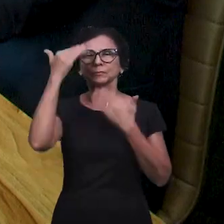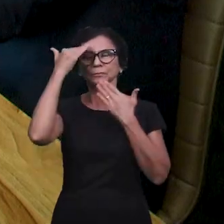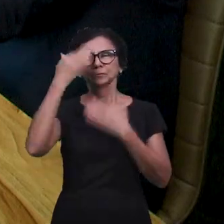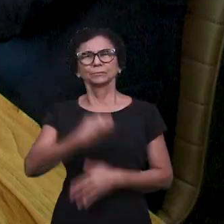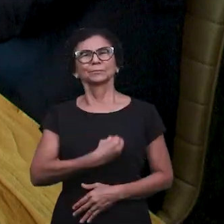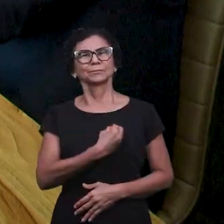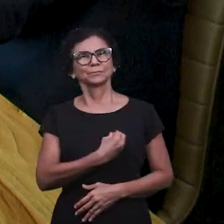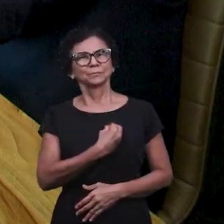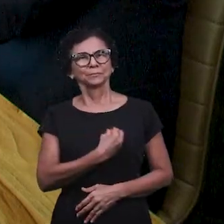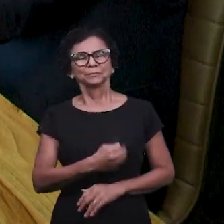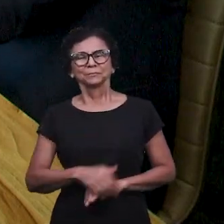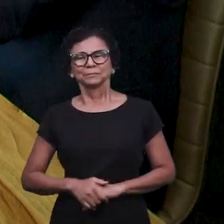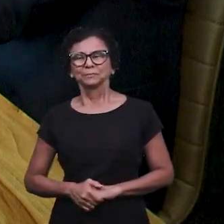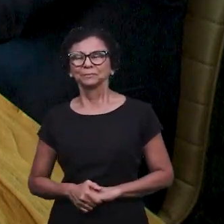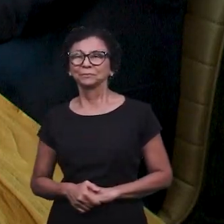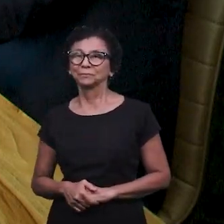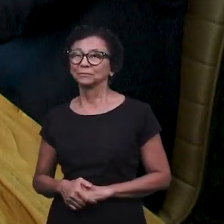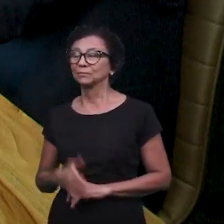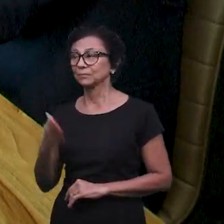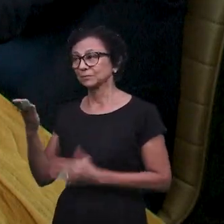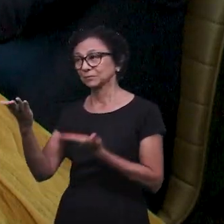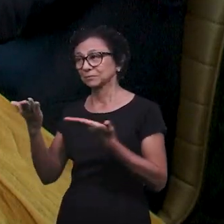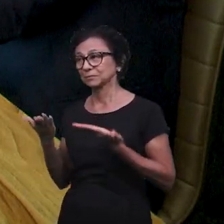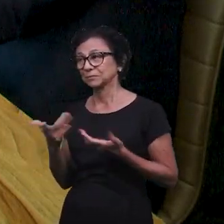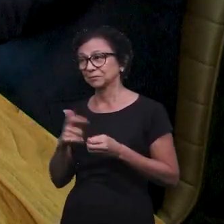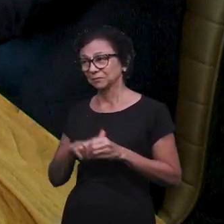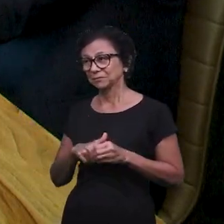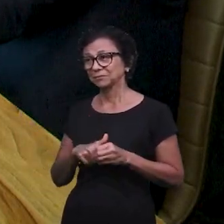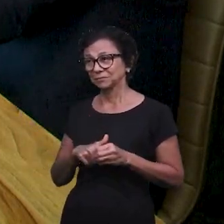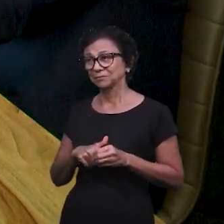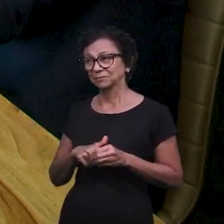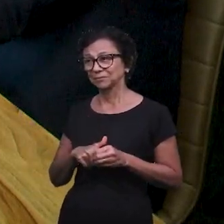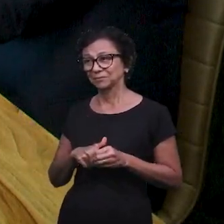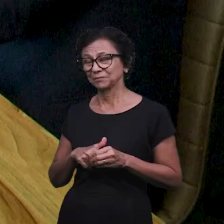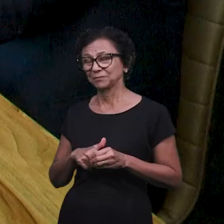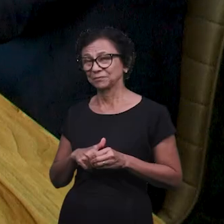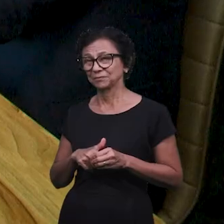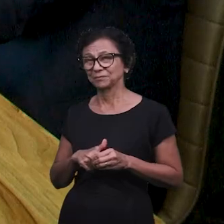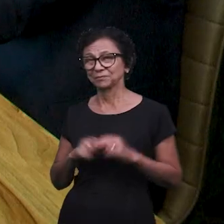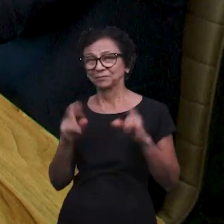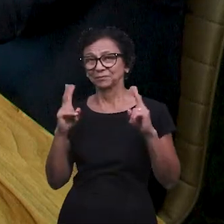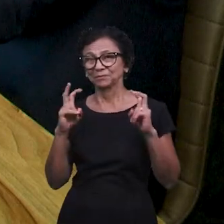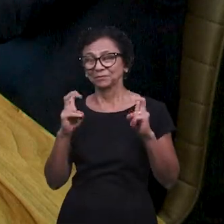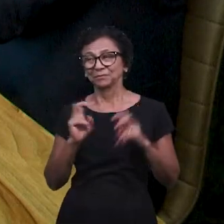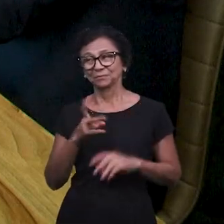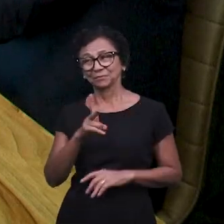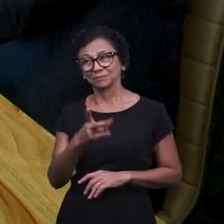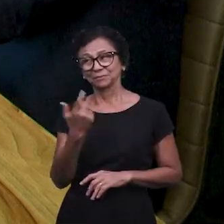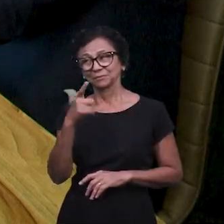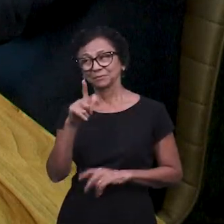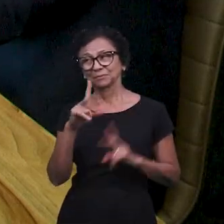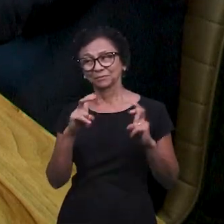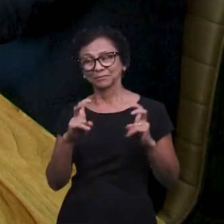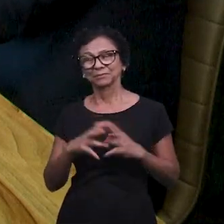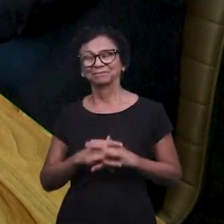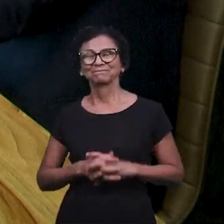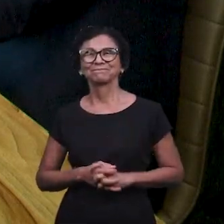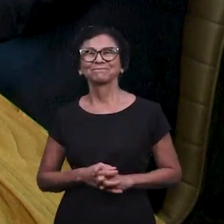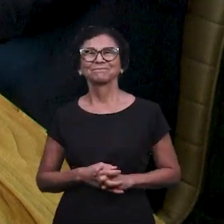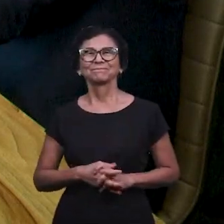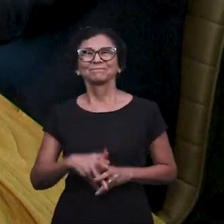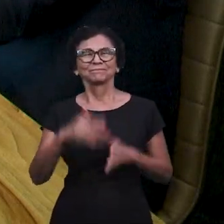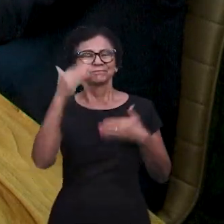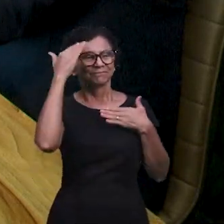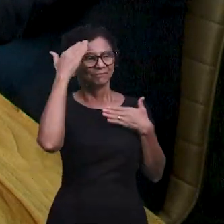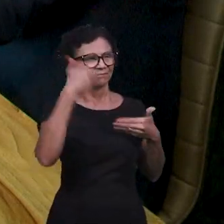no nosso programa e dizer que o senhor está convidado para voltar mais vezes também para a gente falar sobre esse tema e também sobre outros assuntos. Tá ótimo, doutor Rodrigo. Eu